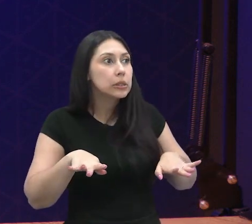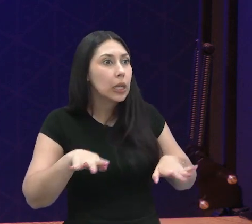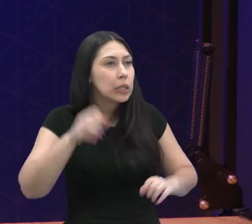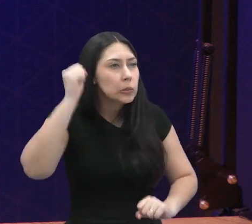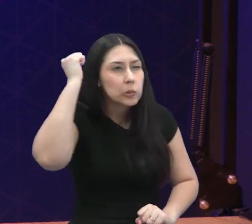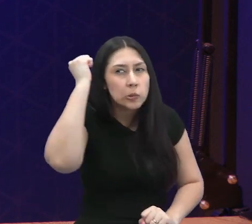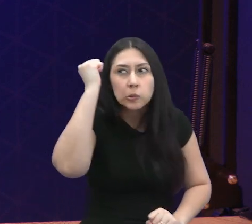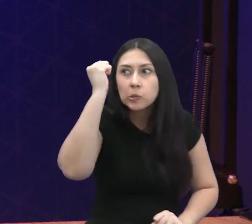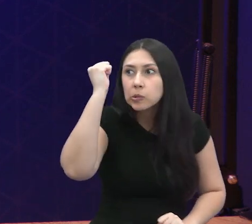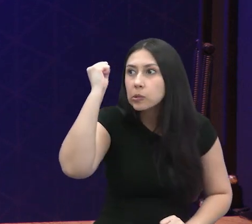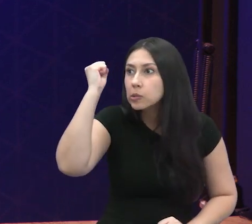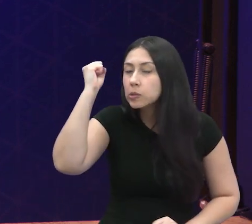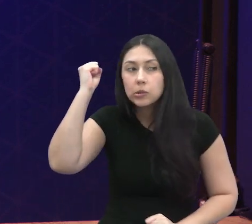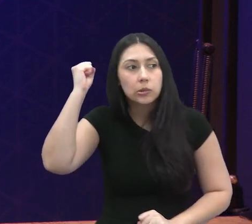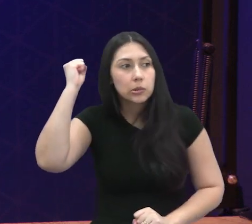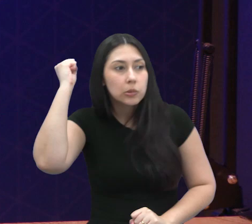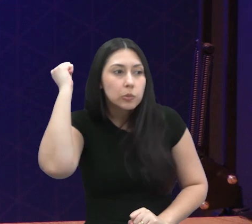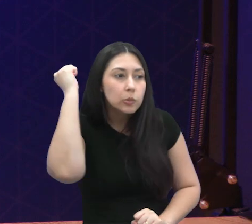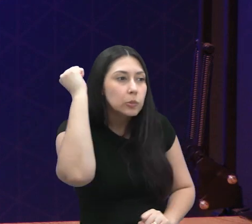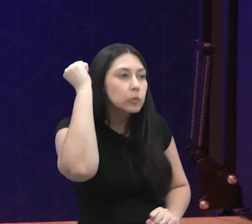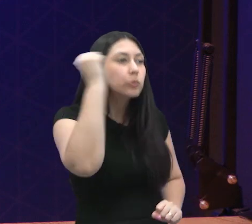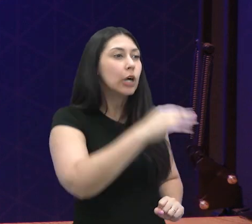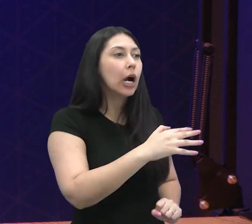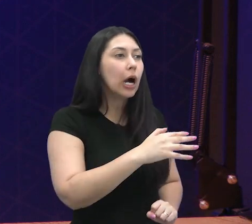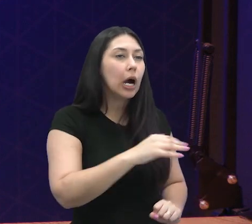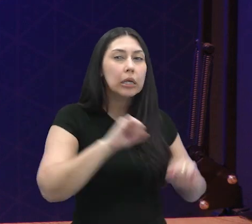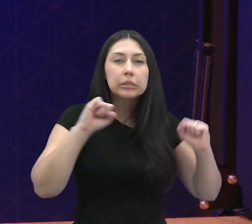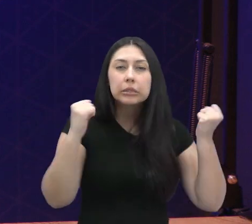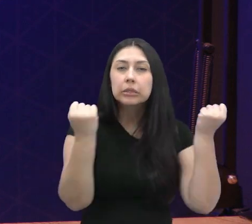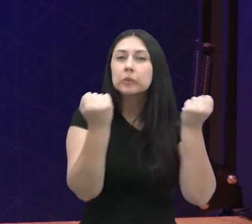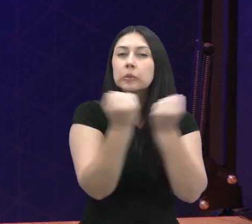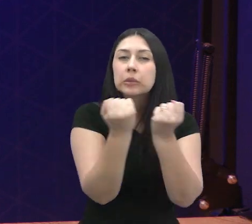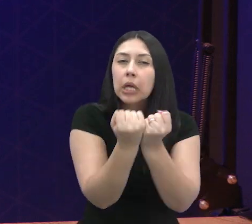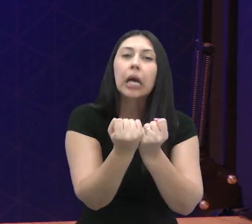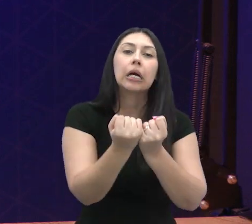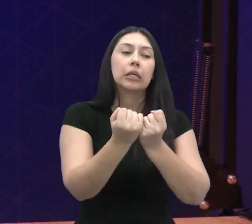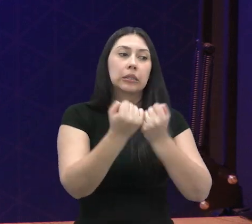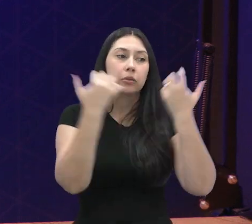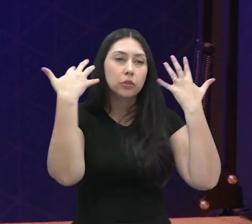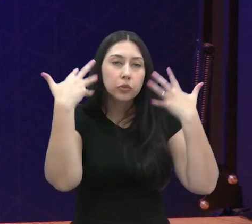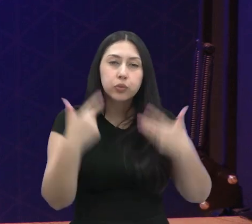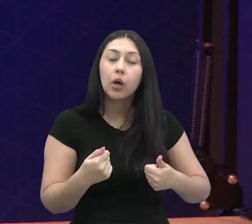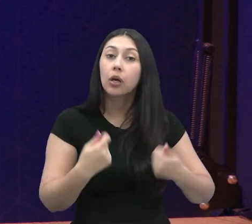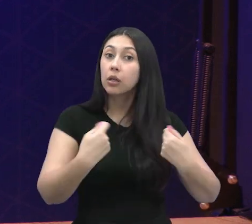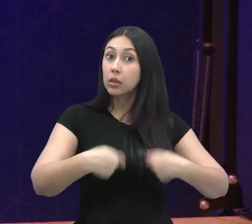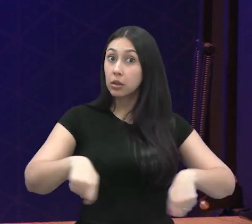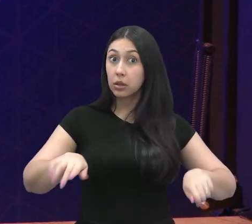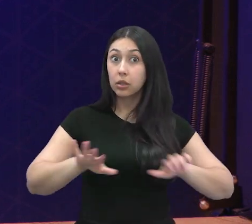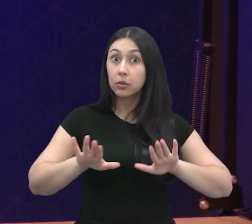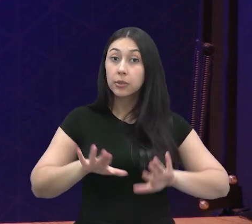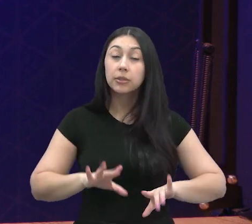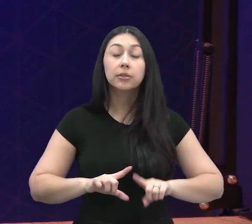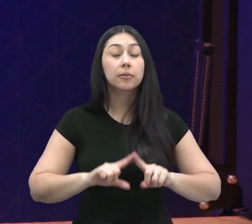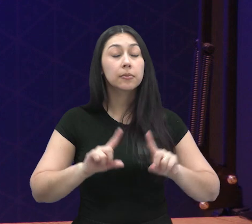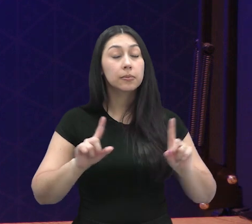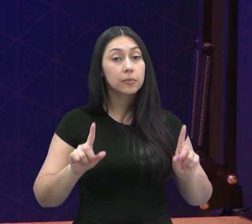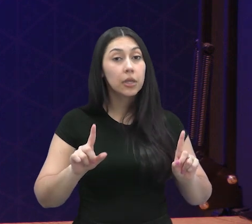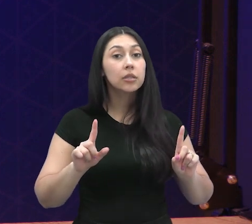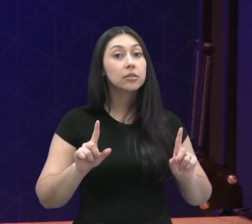na floresta. A gente não precisa caçar, não precisa se defender de animais, mas